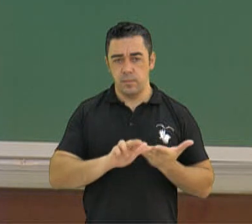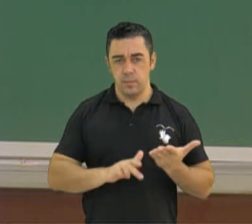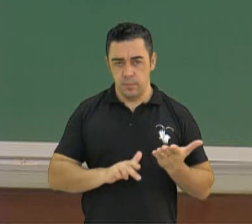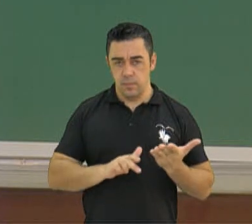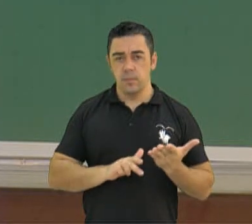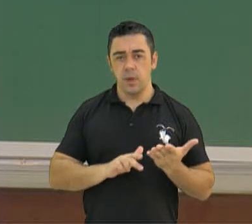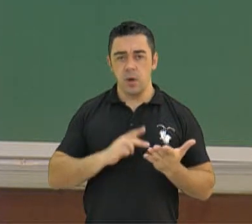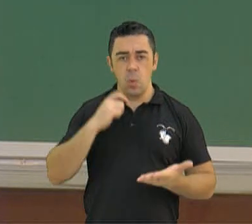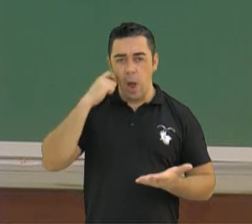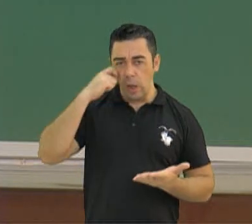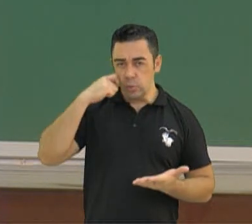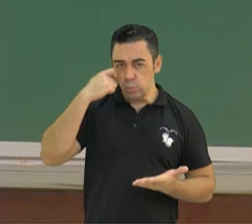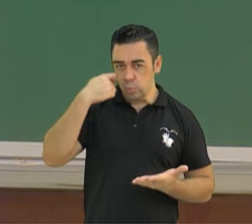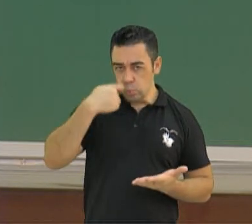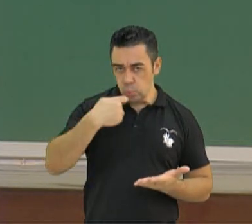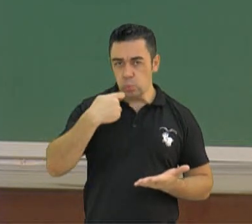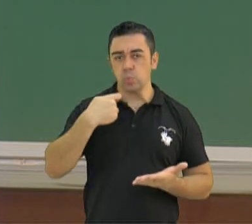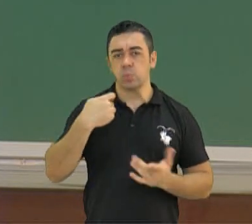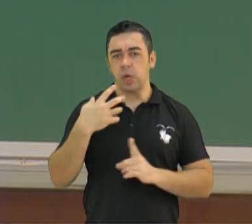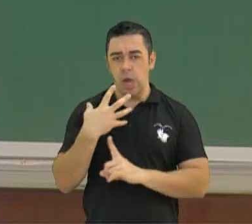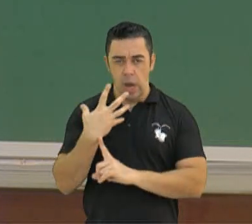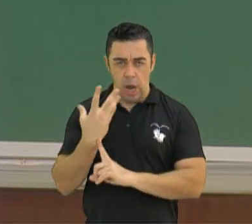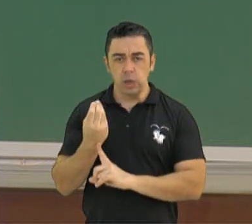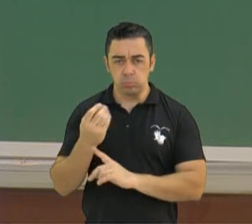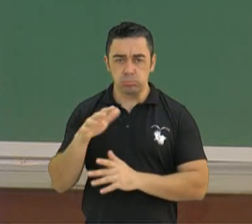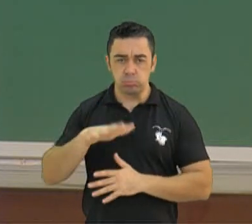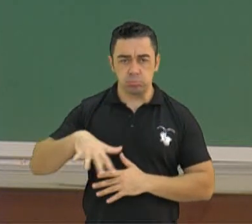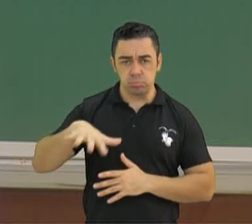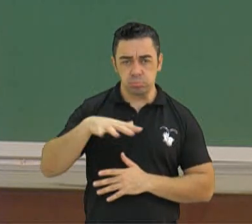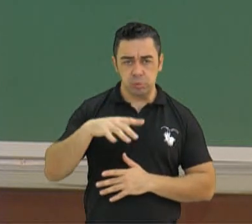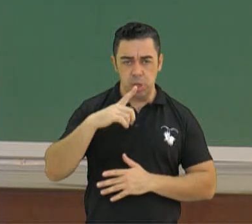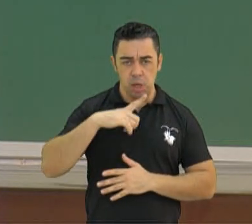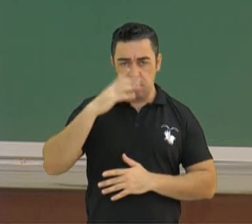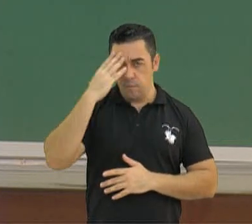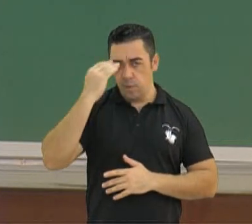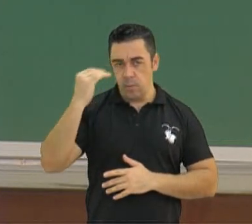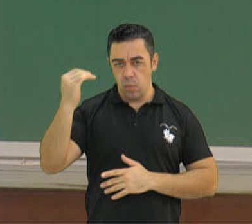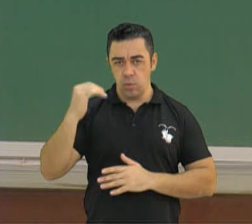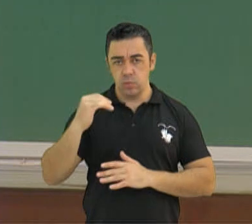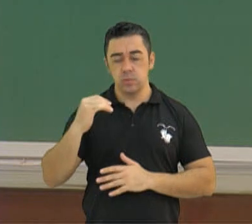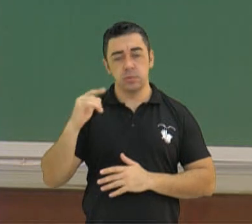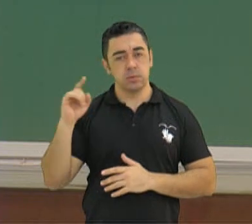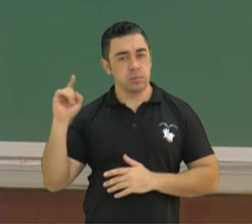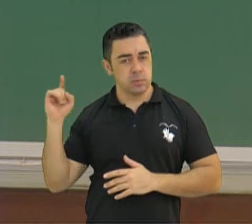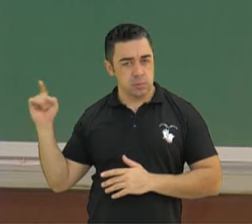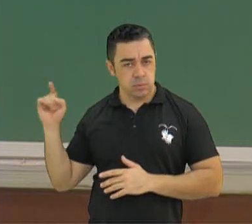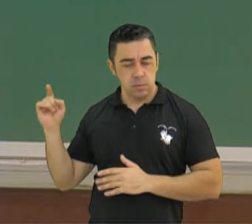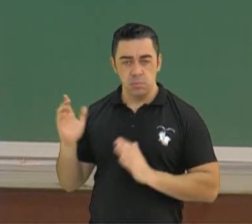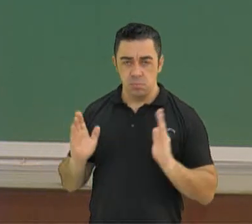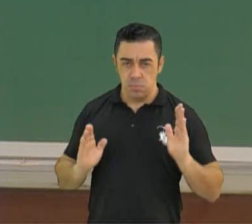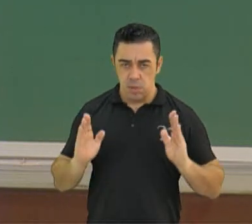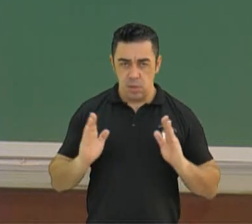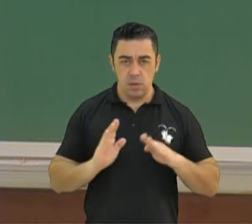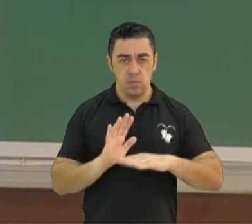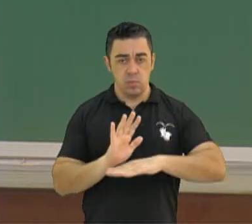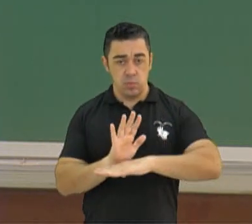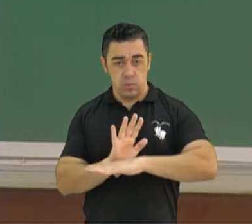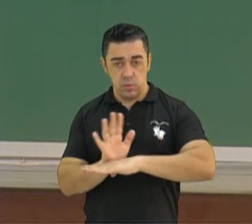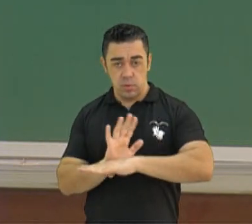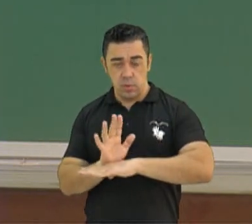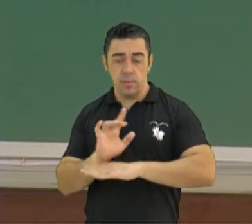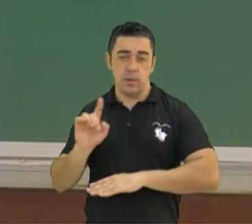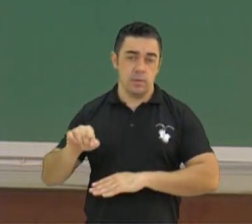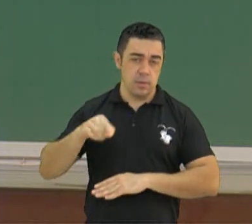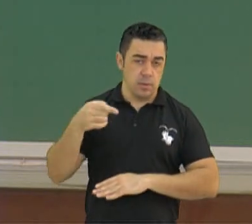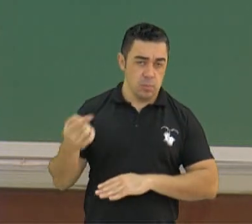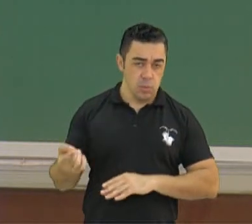artistas, muitas pessoas que ficavam em evidência na mídia, naquele momento histórico no cinema, depois na televisão e assim por